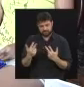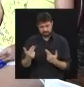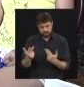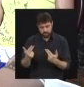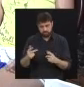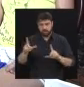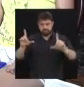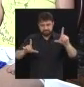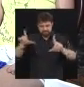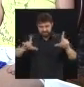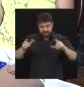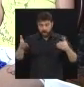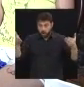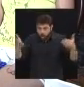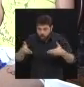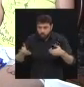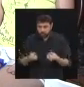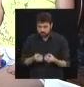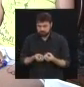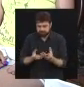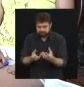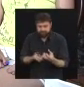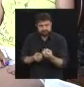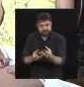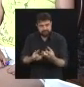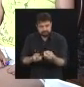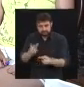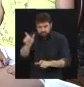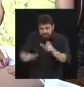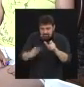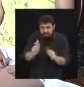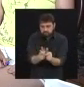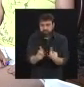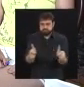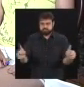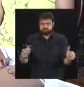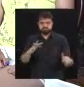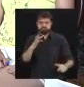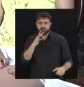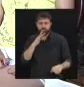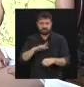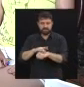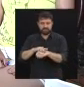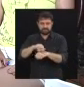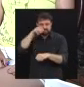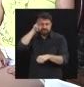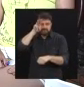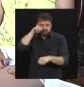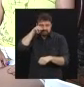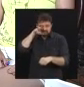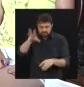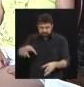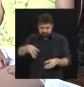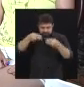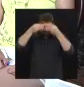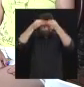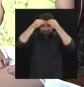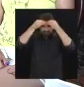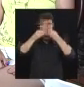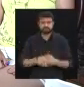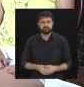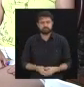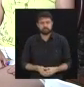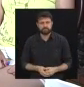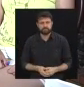como desse programa, né, de levar a um número cada vez maior de pessoas, né, informações sobre a